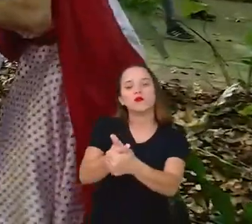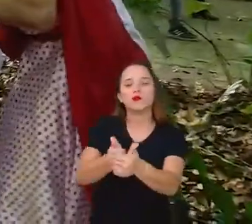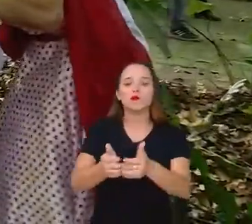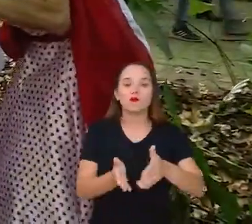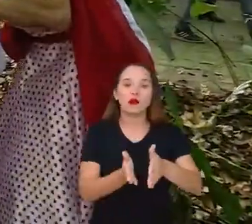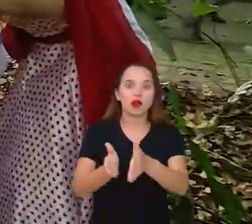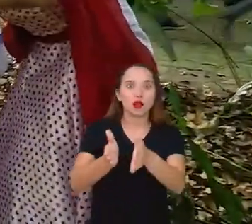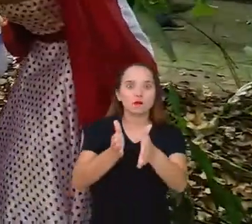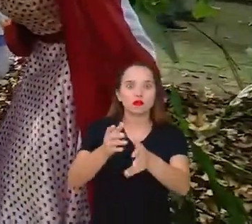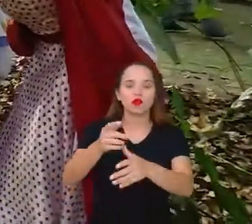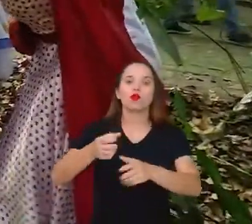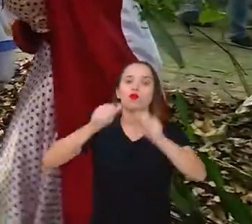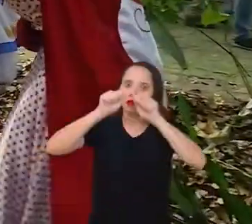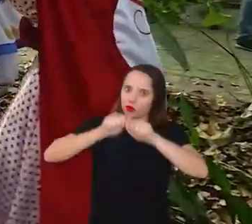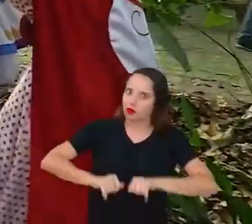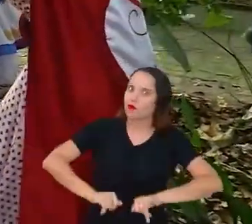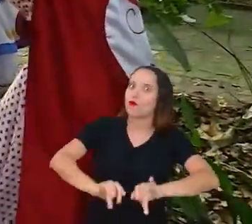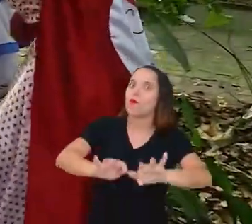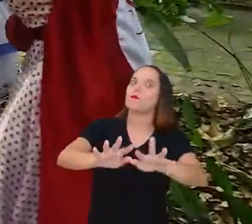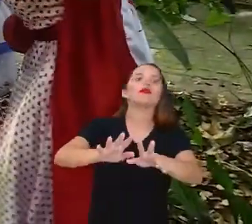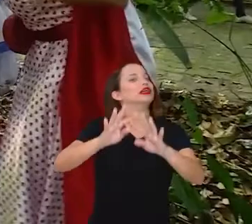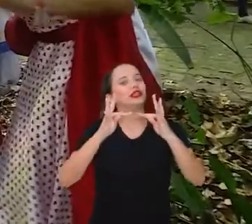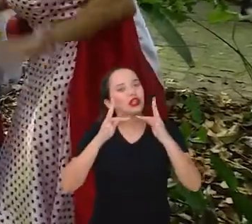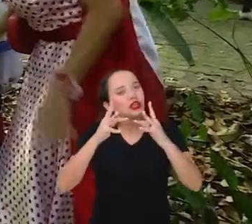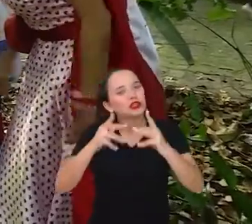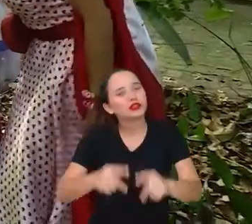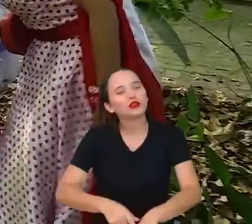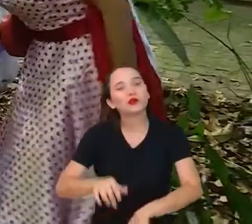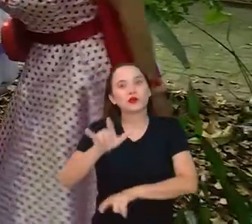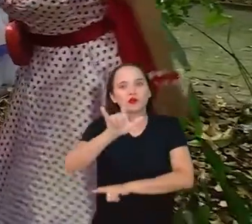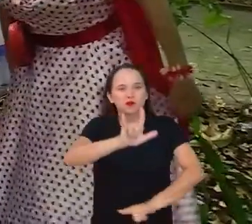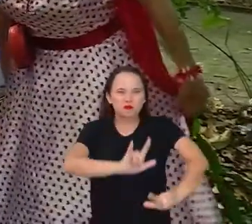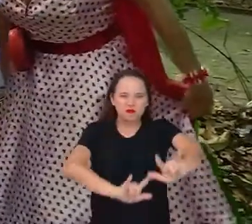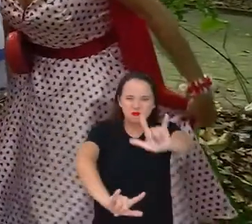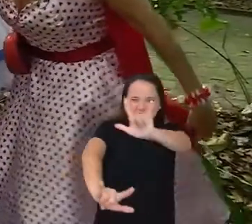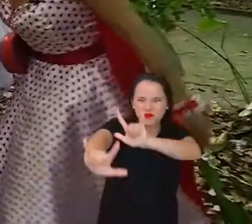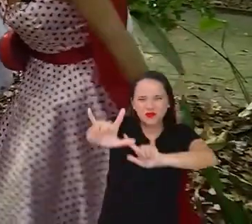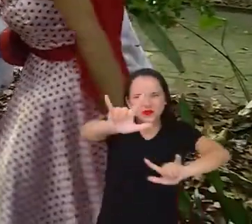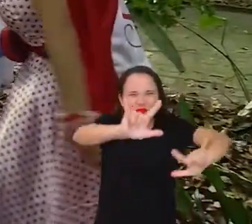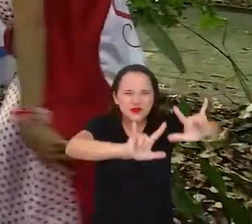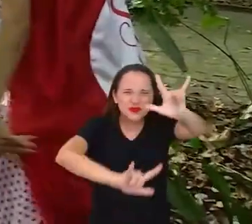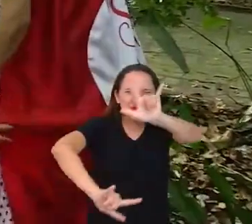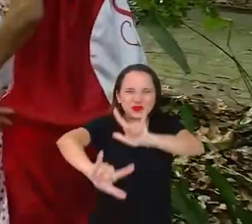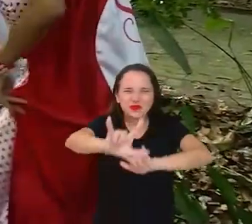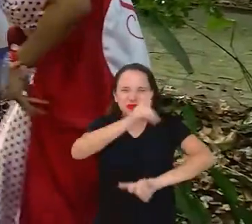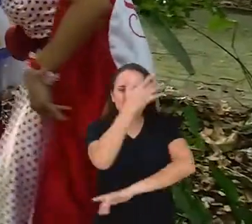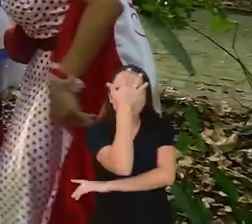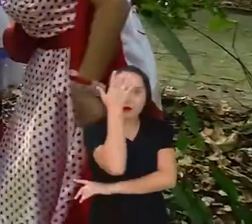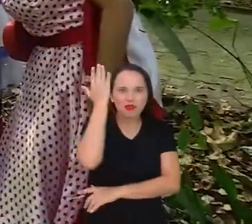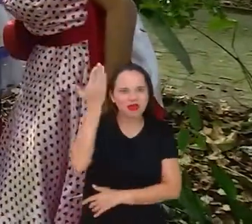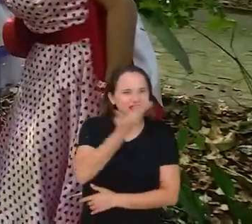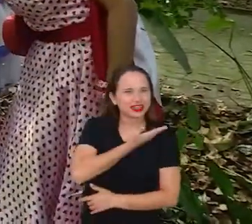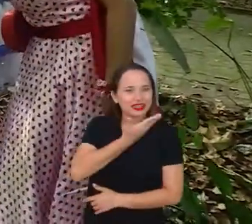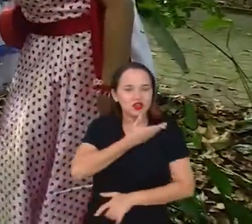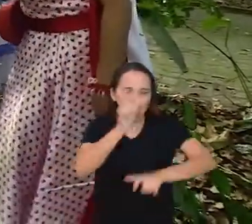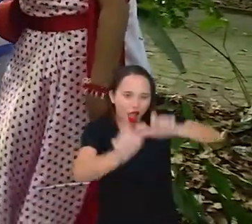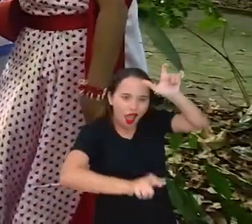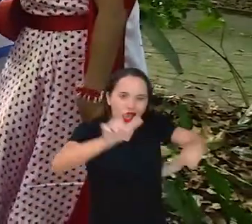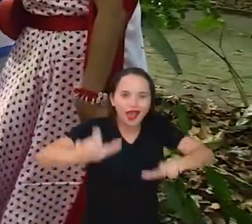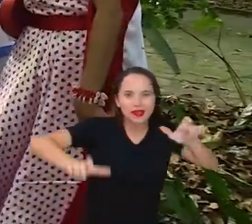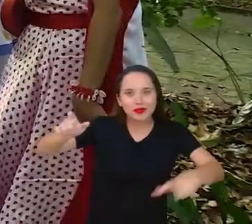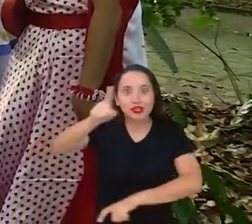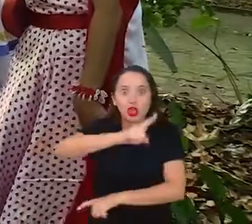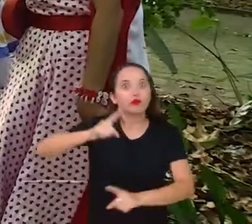e compartilhe todo esse amor com todos os amigos e as pessoas que